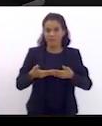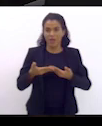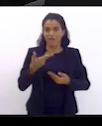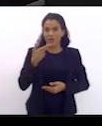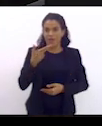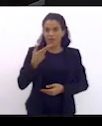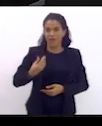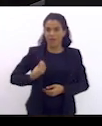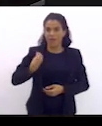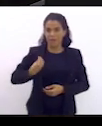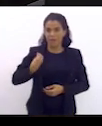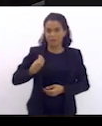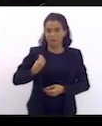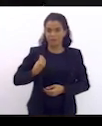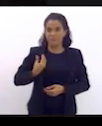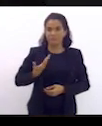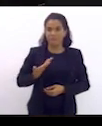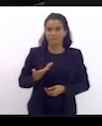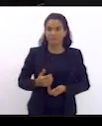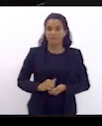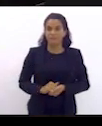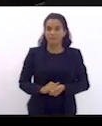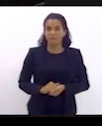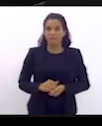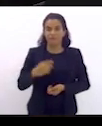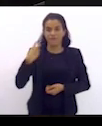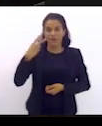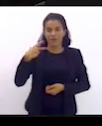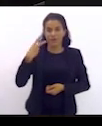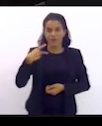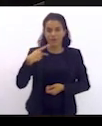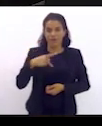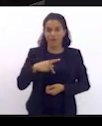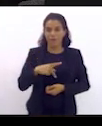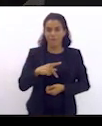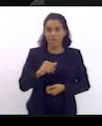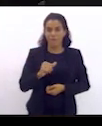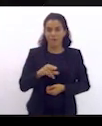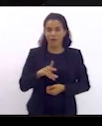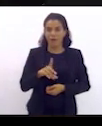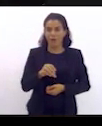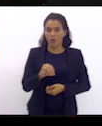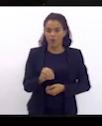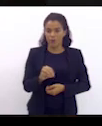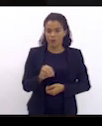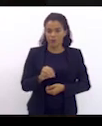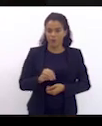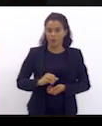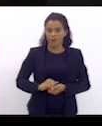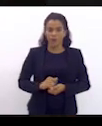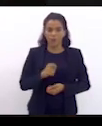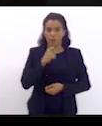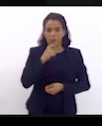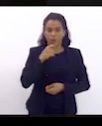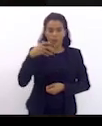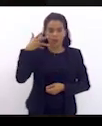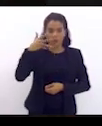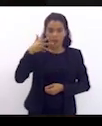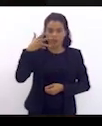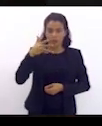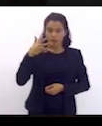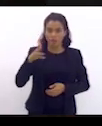presença do meu eterno vereador Paulo menina meu amigo meu irmão não havendo mais orador